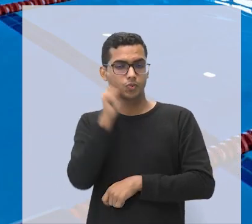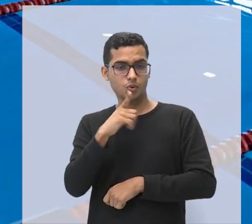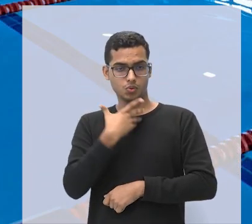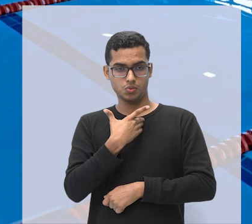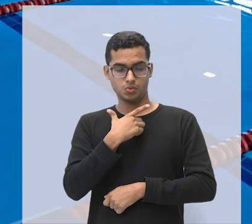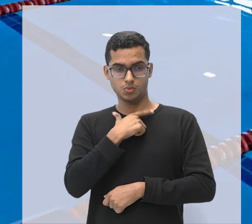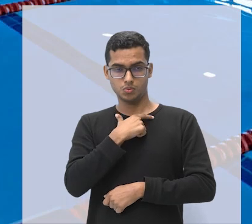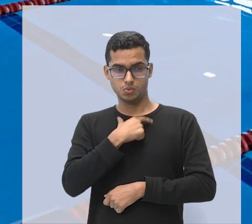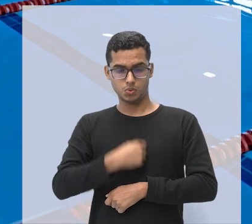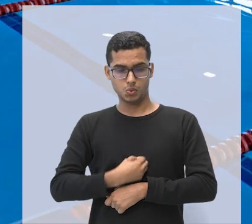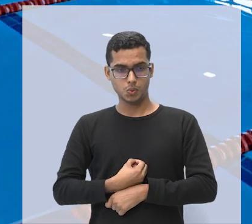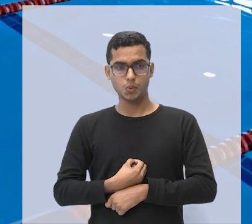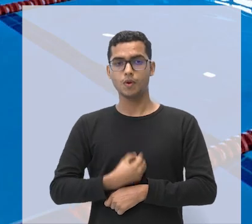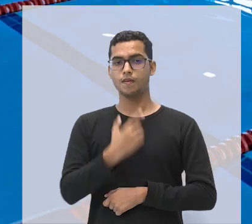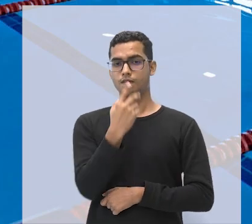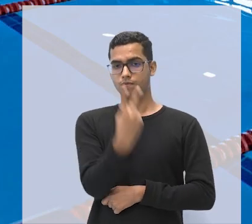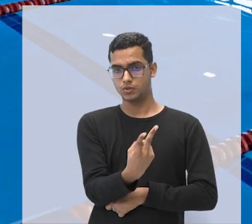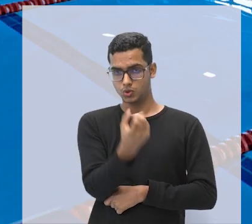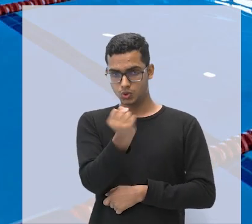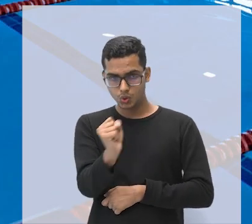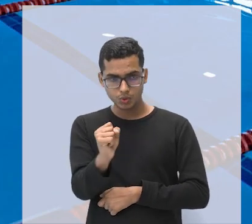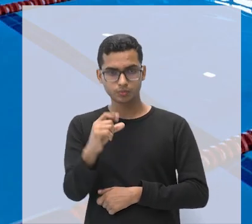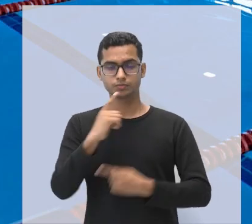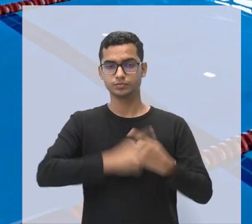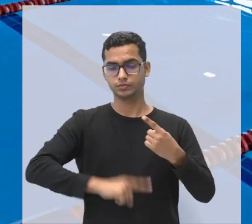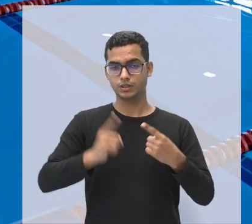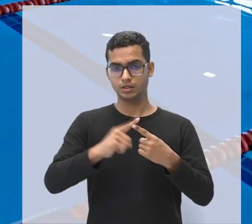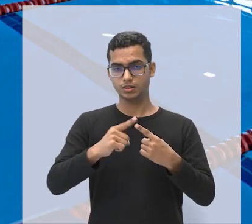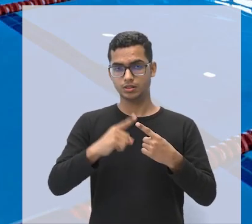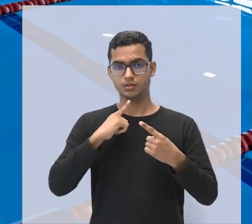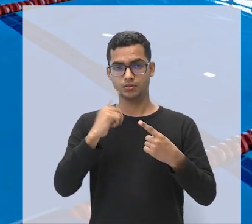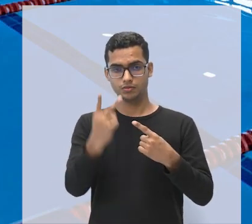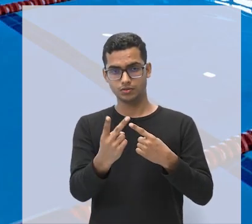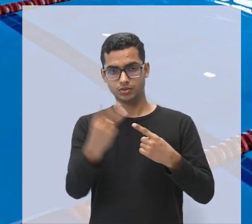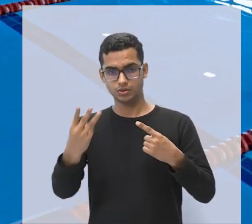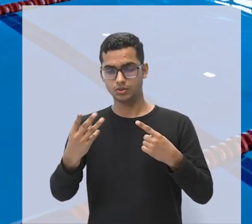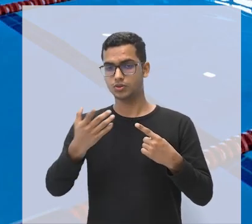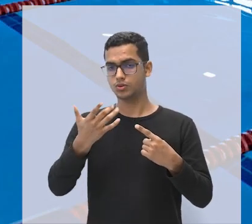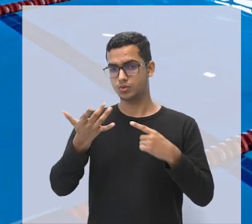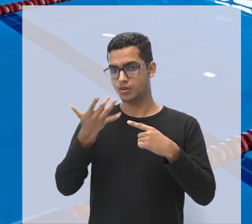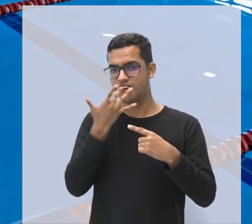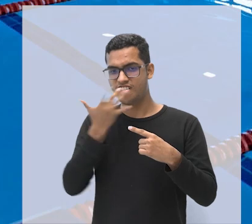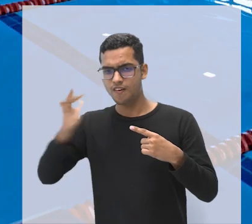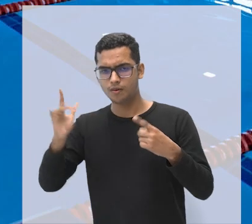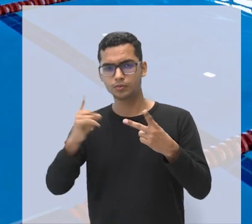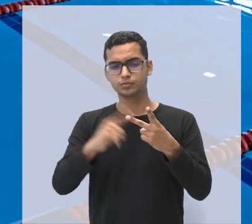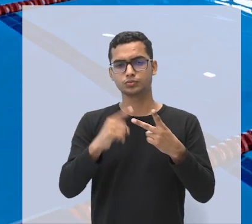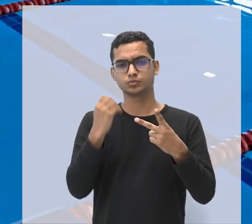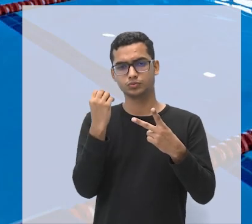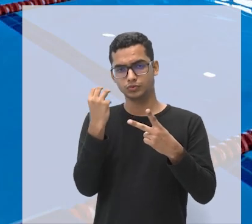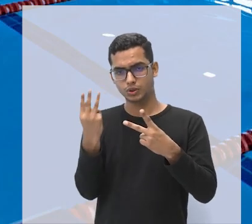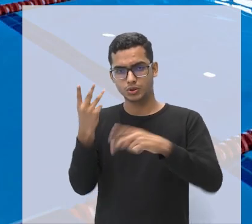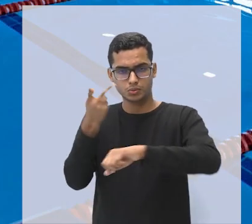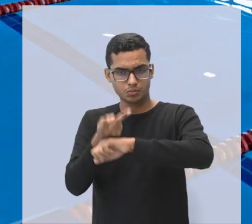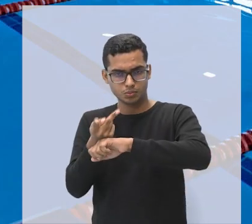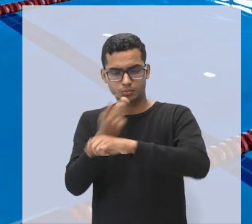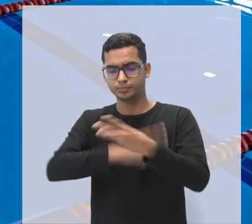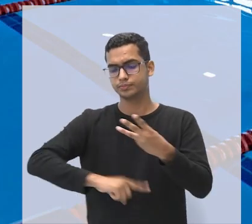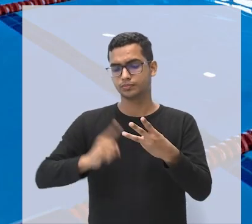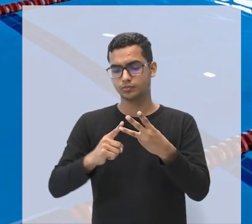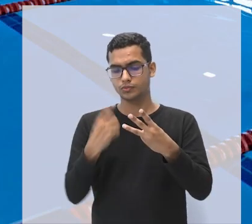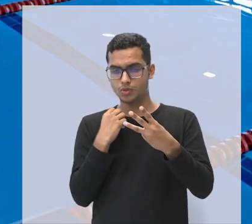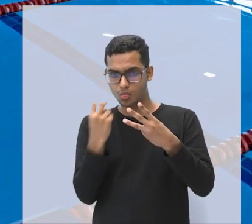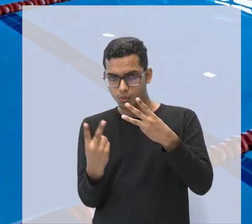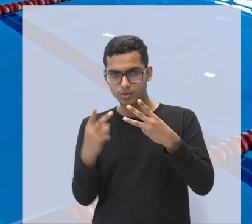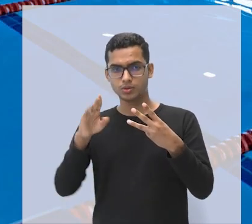pescoço 28 medalhas, sendo 23 de ouro, 3 de prata e 2 de bronze.